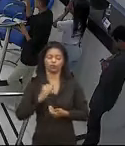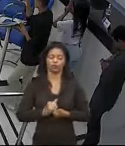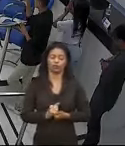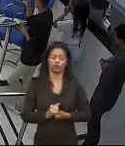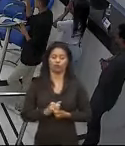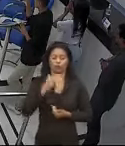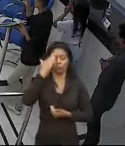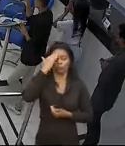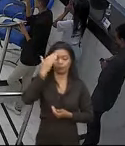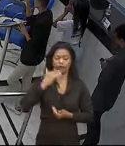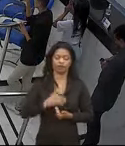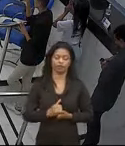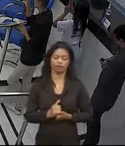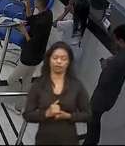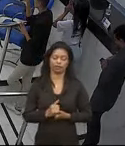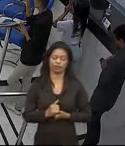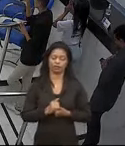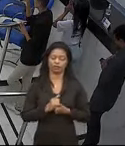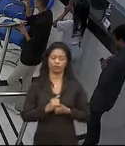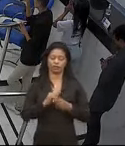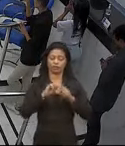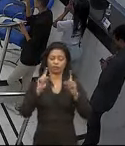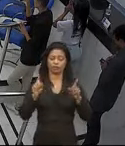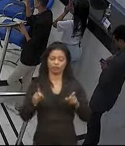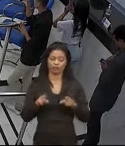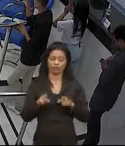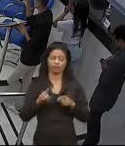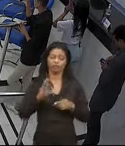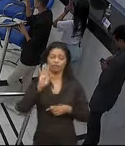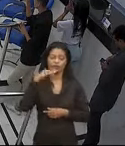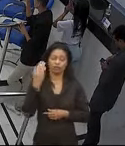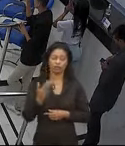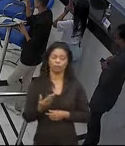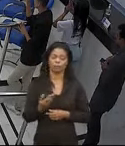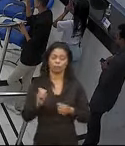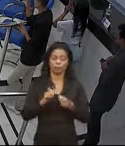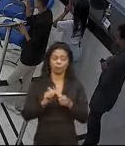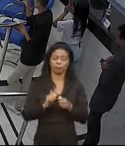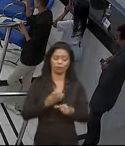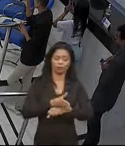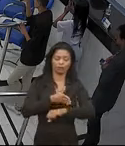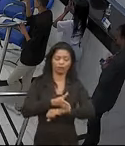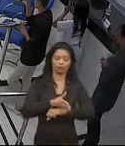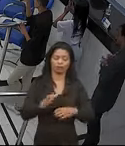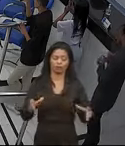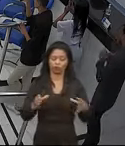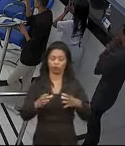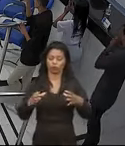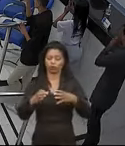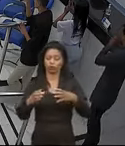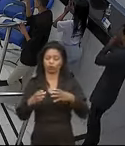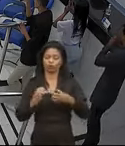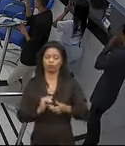Obrigado, Rinaldo. Essa moção também é para o senhor, Hélio. Fez parte da equipe. Vamos ouvir Jefferson aqui um pouquinho.